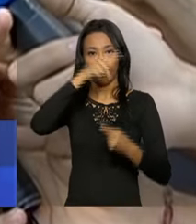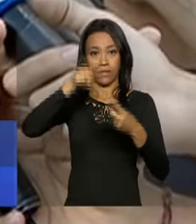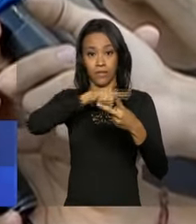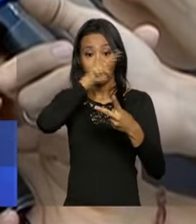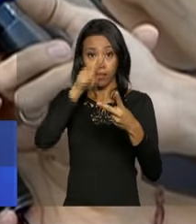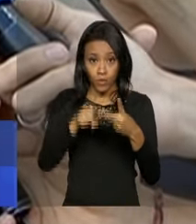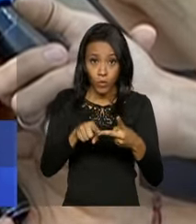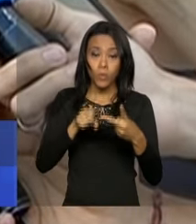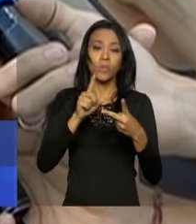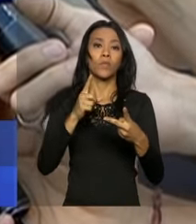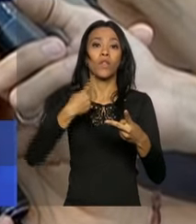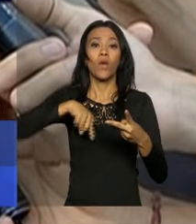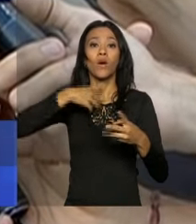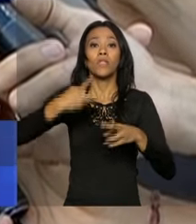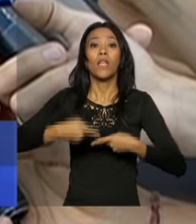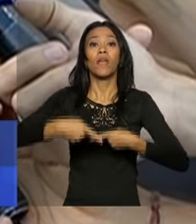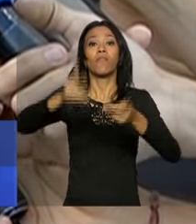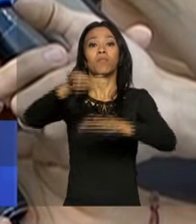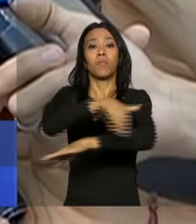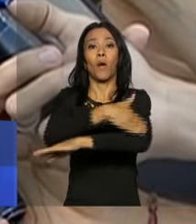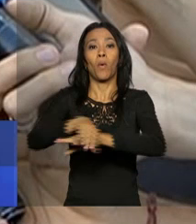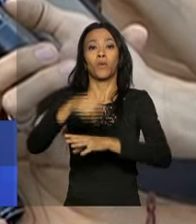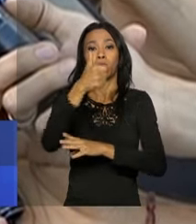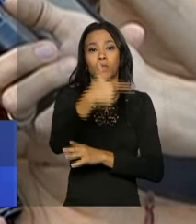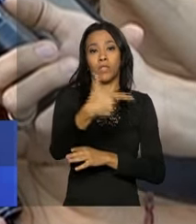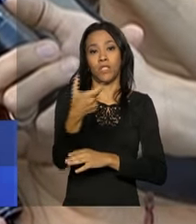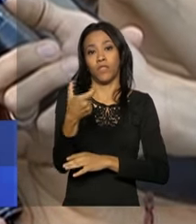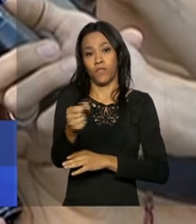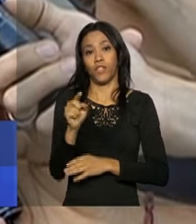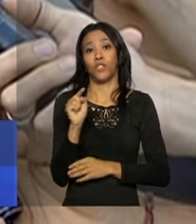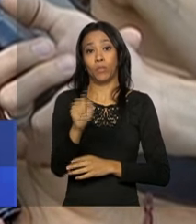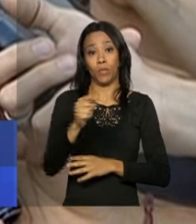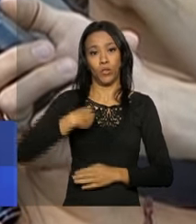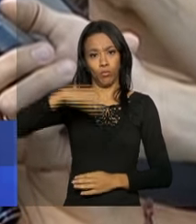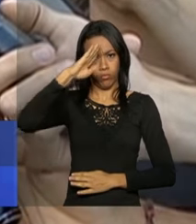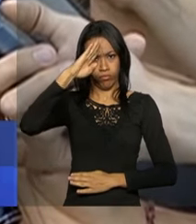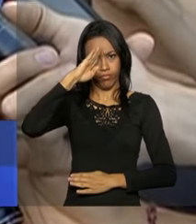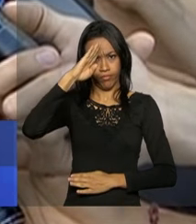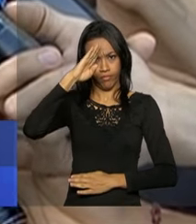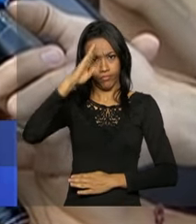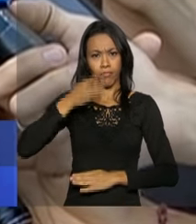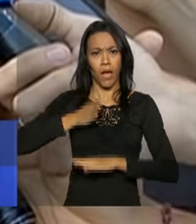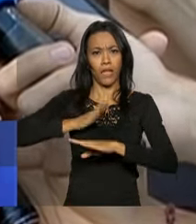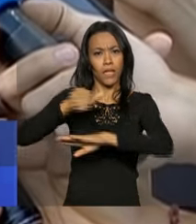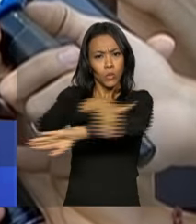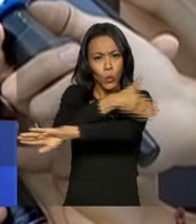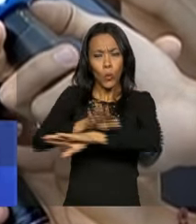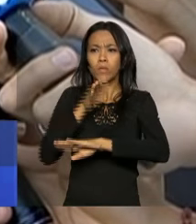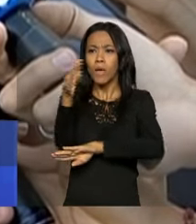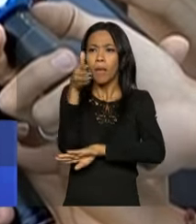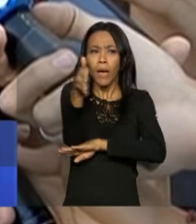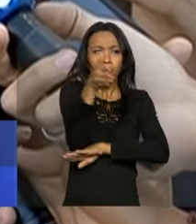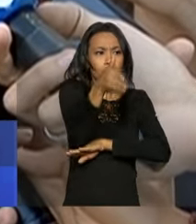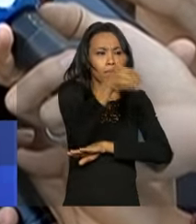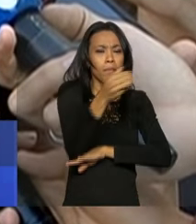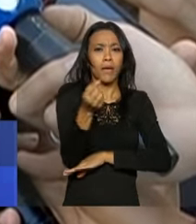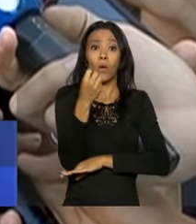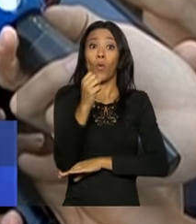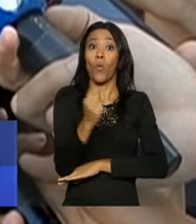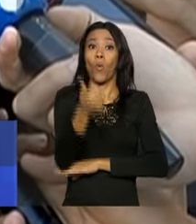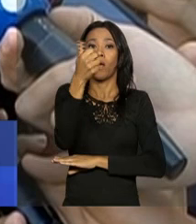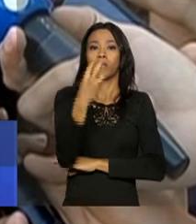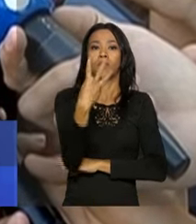levamos para as ruas 220 mil integrantes das Forças Armadas, percorrendo quase 3 milhões de